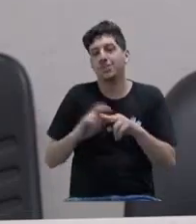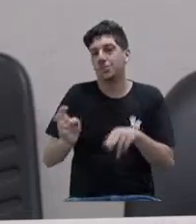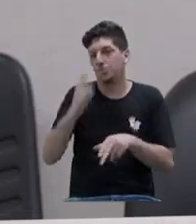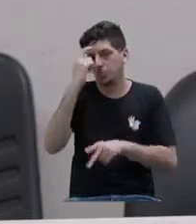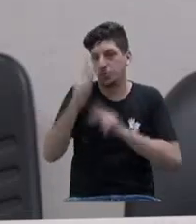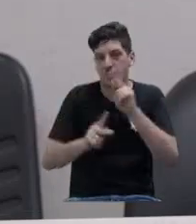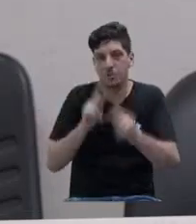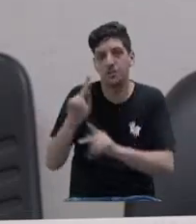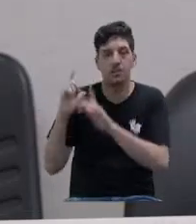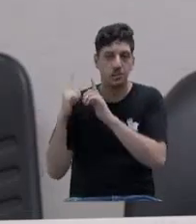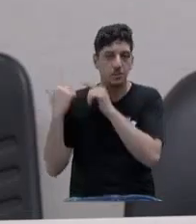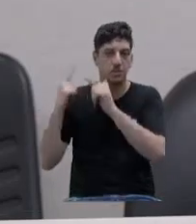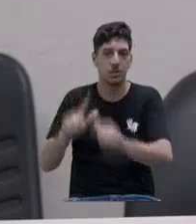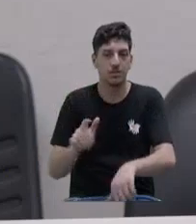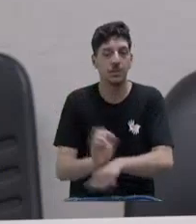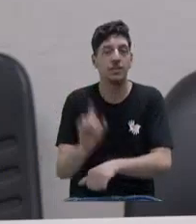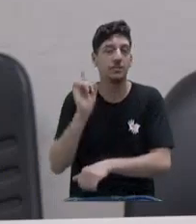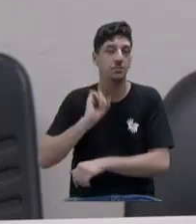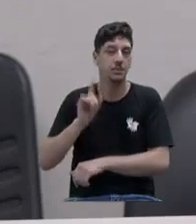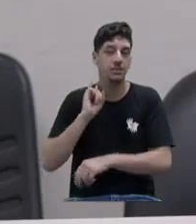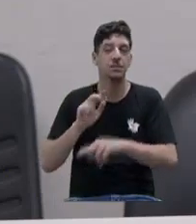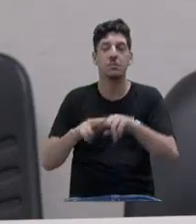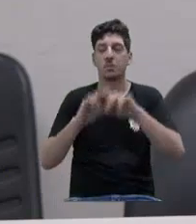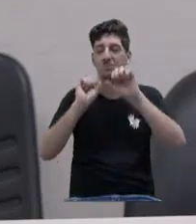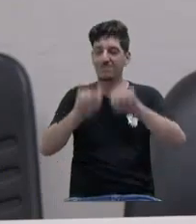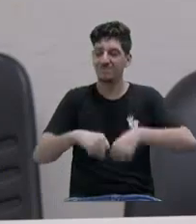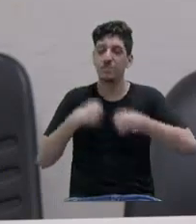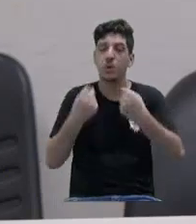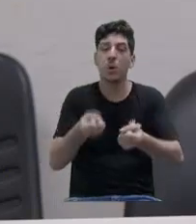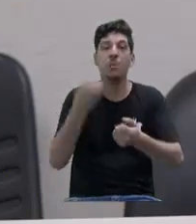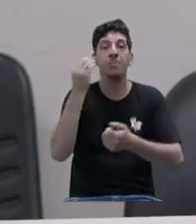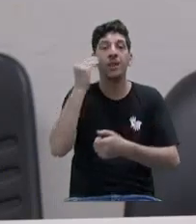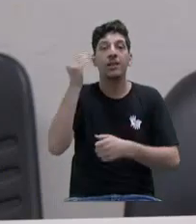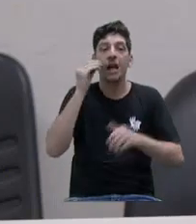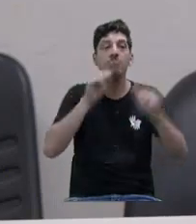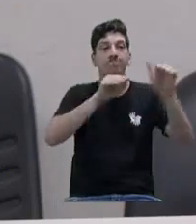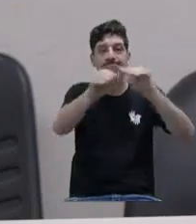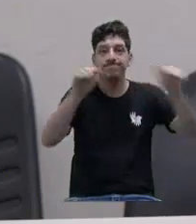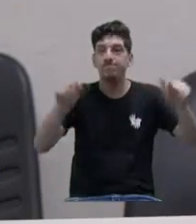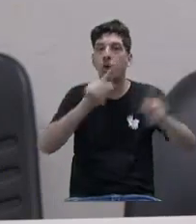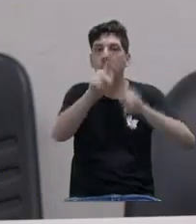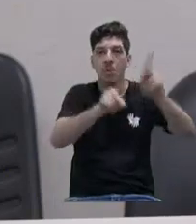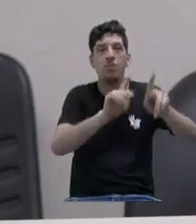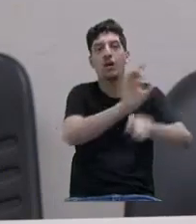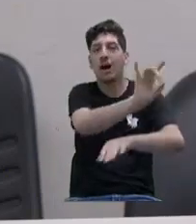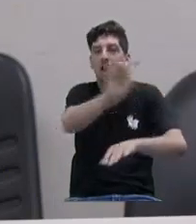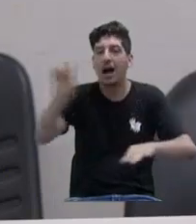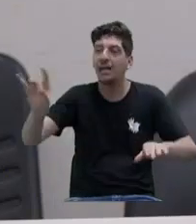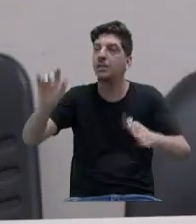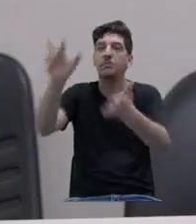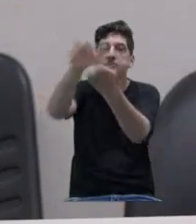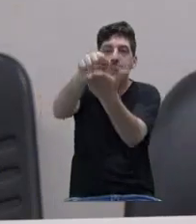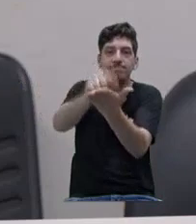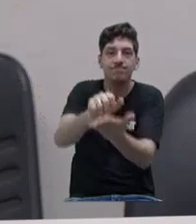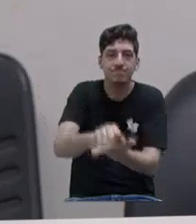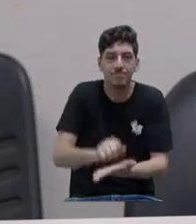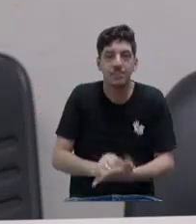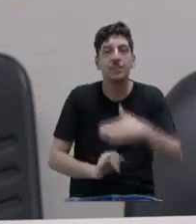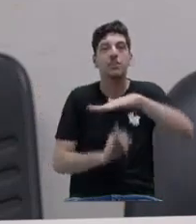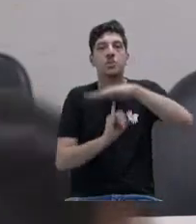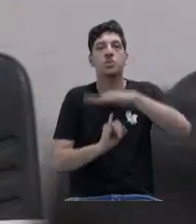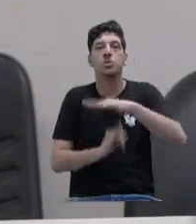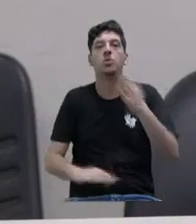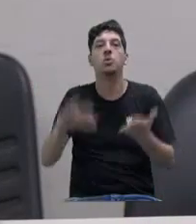nosso estado. Por isso, o esforço de chamarmos esses povos para que cadastrem no Instituto do Patrimônio